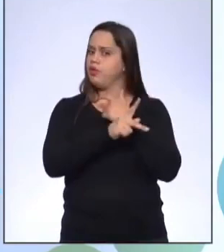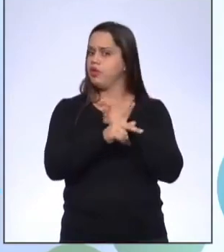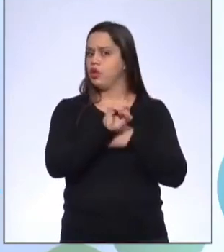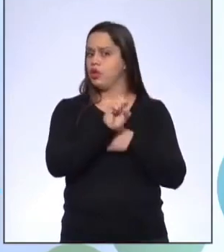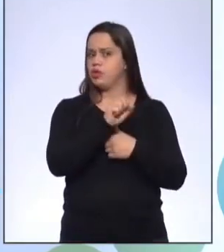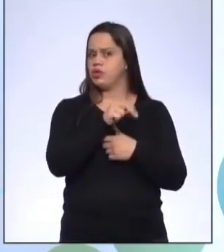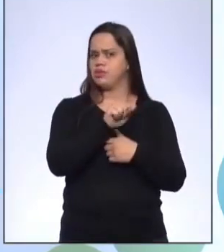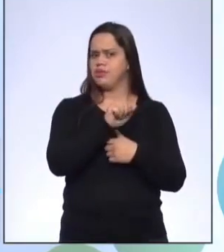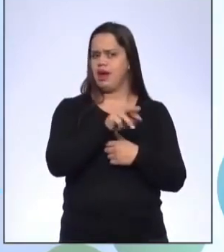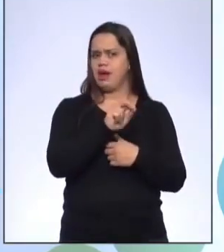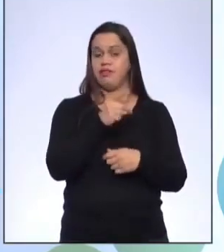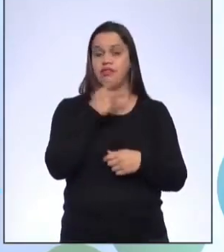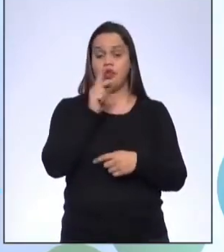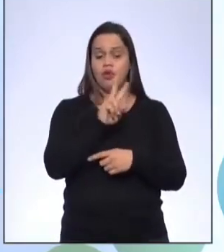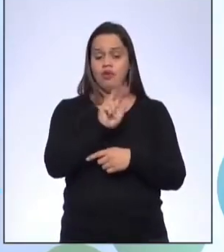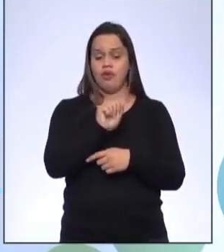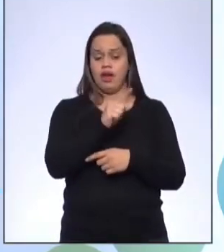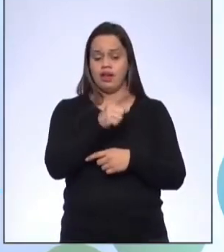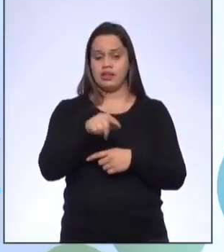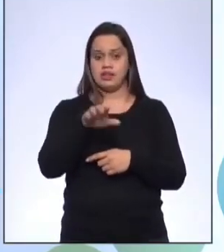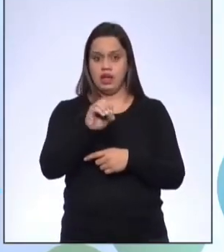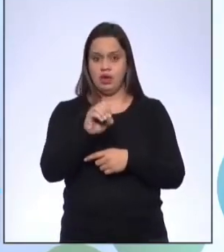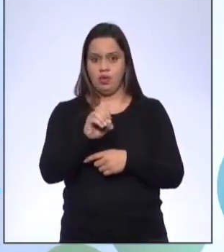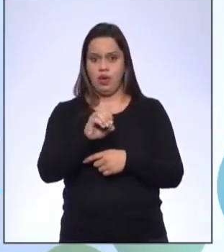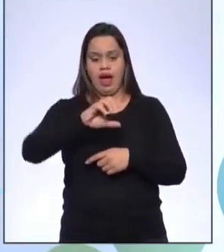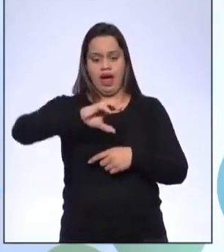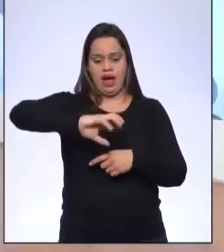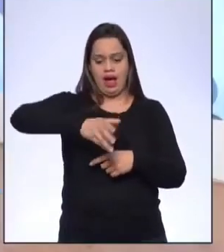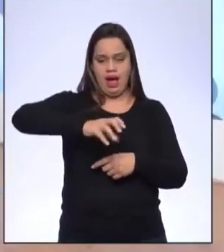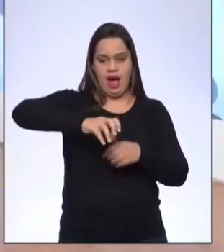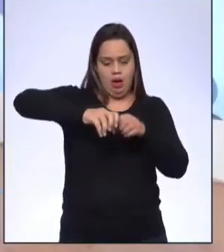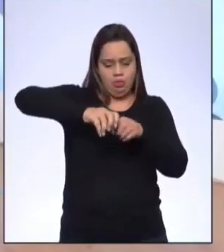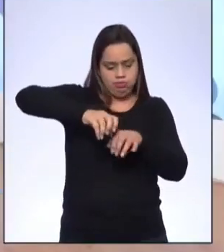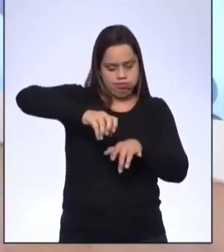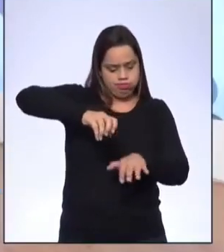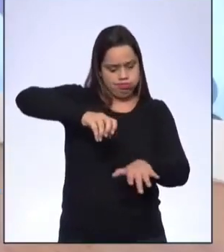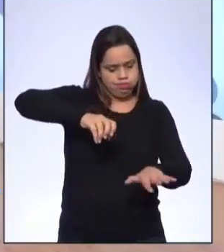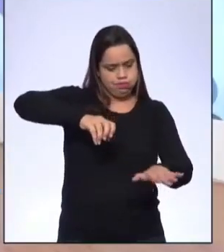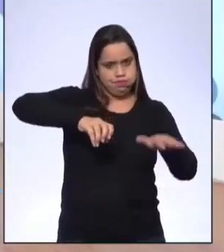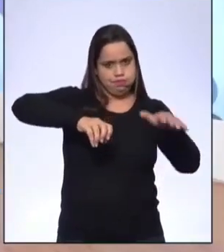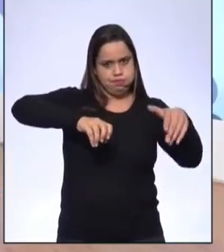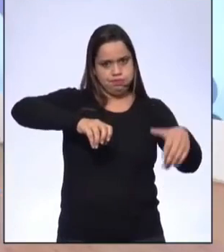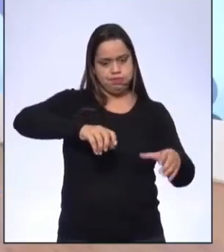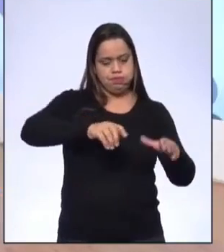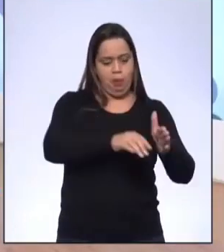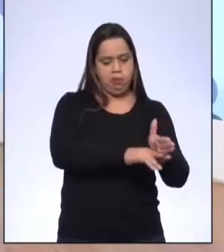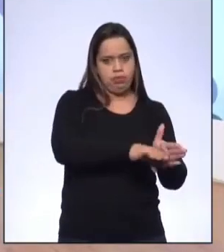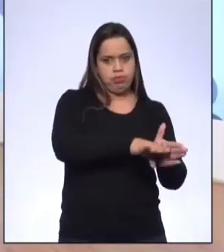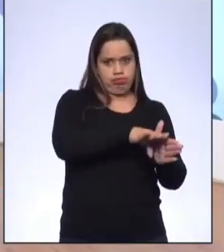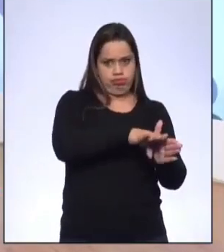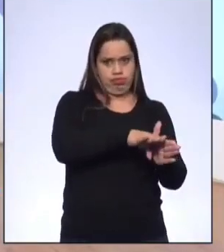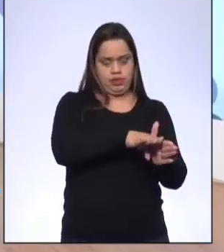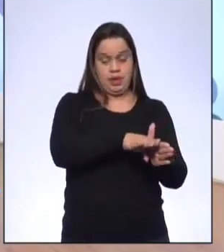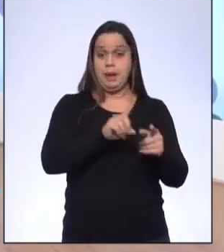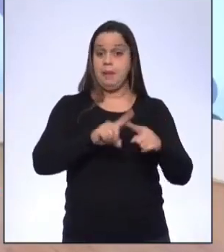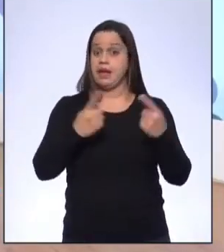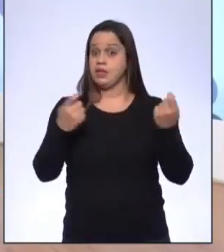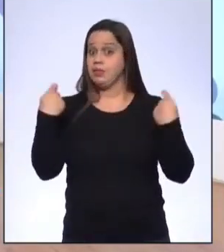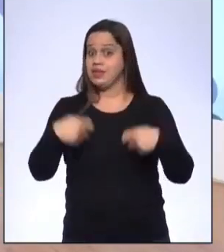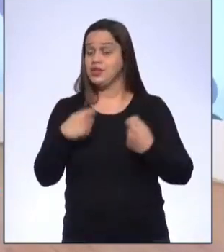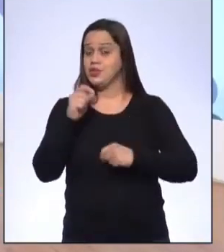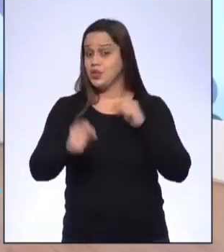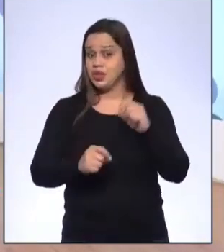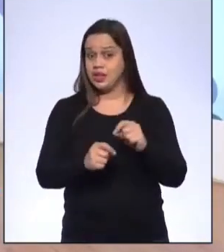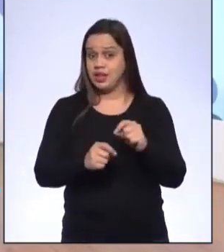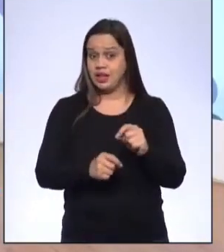vazão da água, é a água que se esvai. Correto? É isso mesmo, né, Osmar? É isso aí. Tudo bem? Só que eu tenho que encher 1000